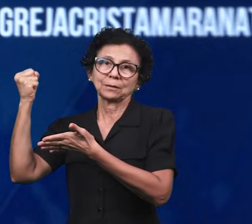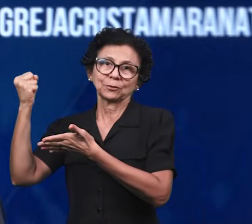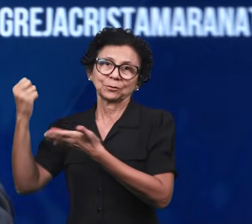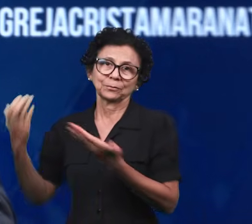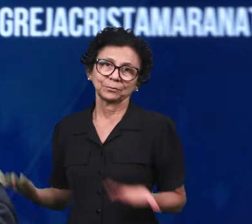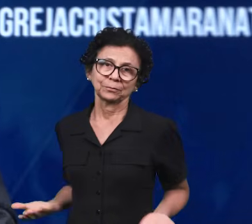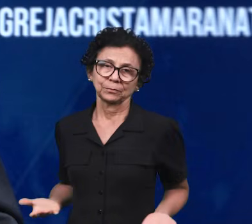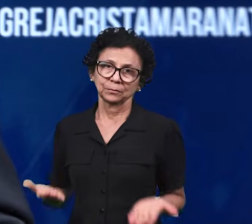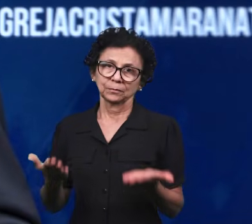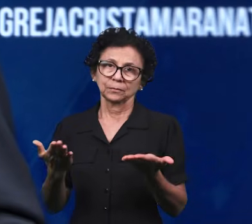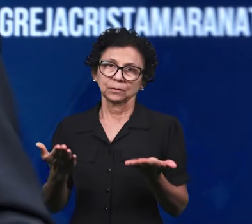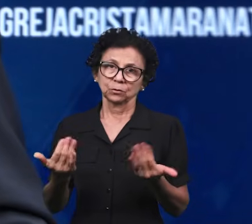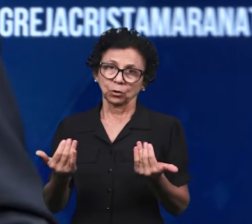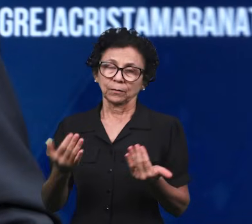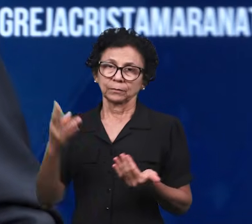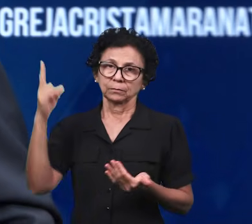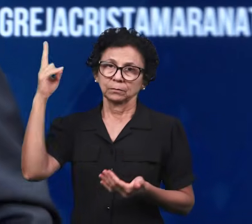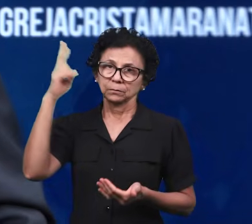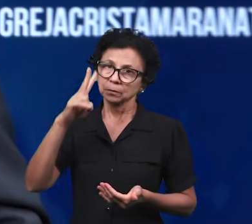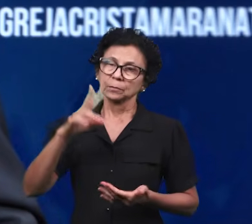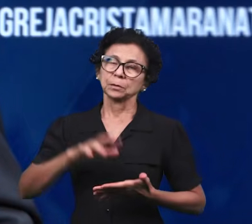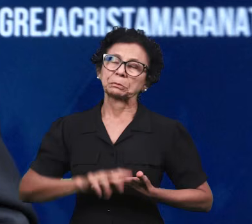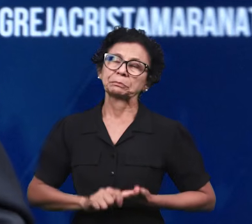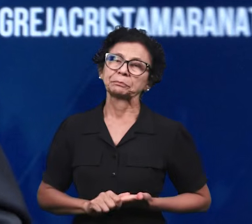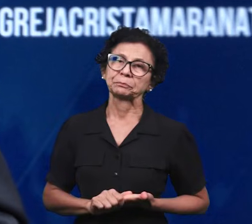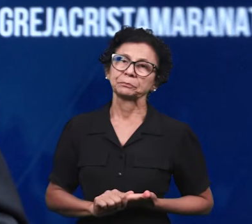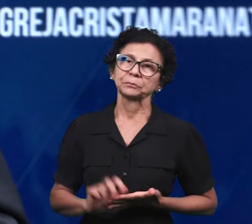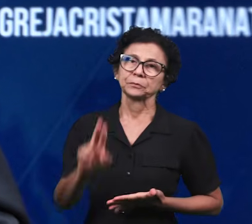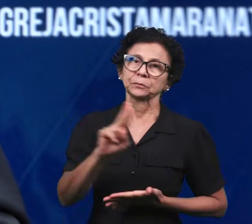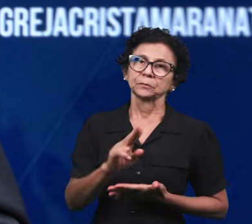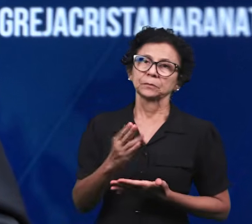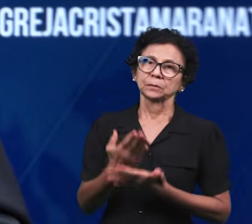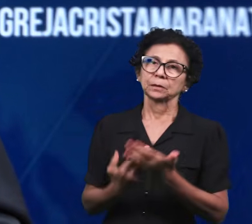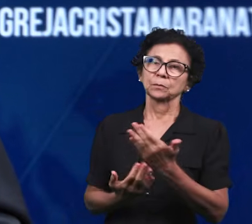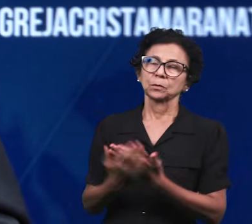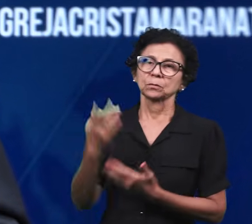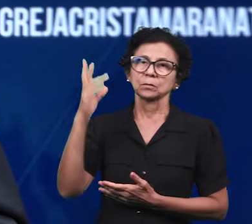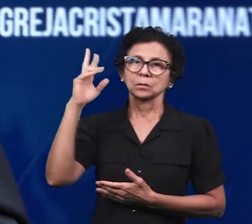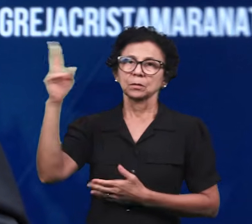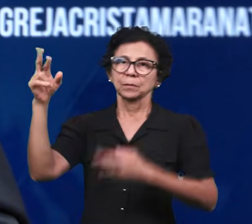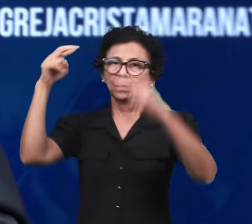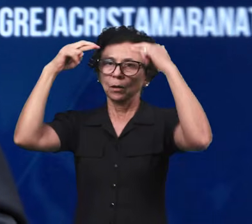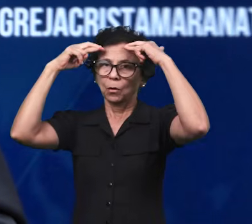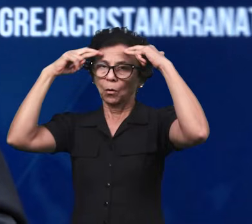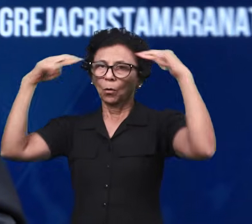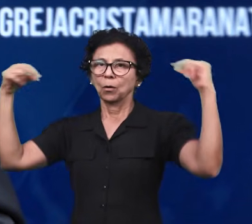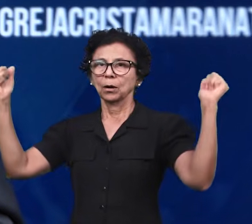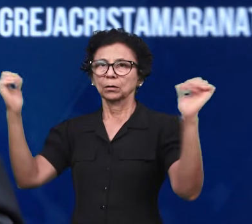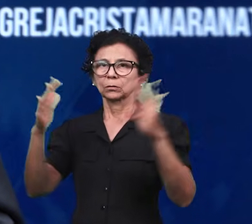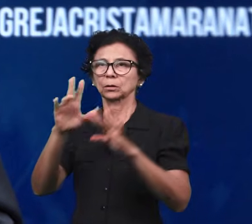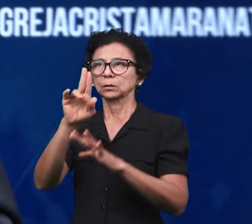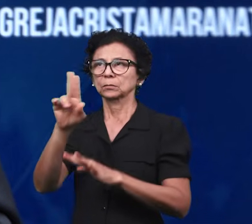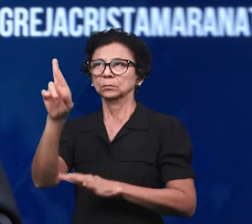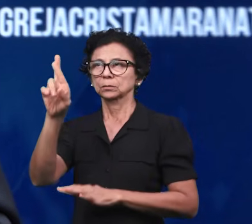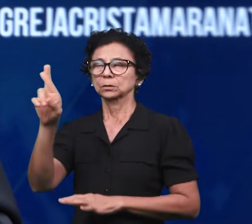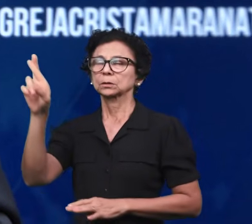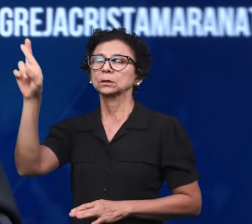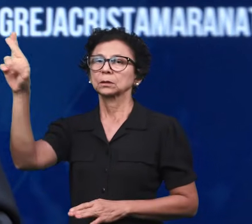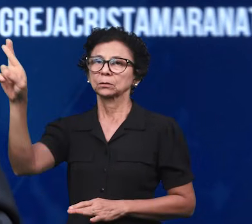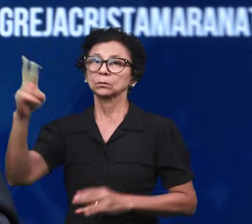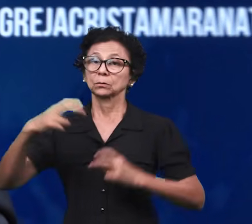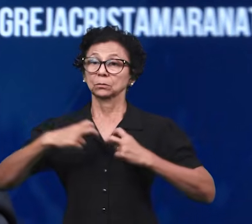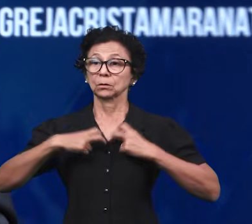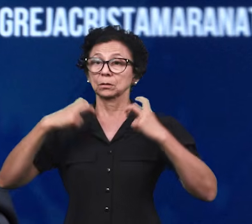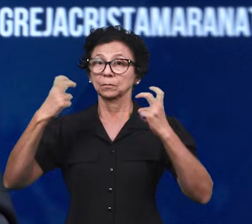Jovem, lembre-se disso. Nossa instrumentalidade é para a honra e glória do nome do Senhor. O nosso clamor